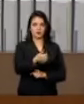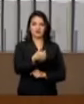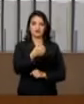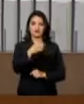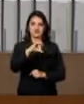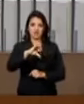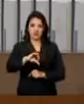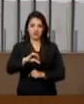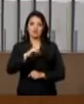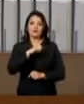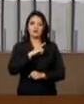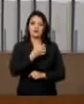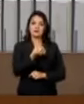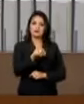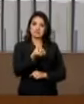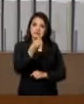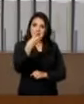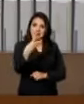63 sessões.